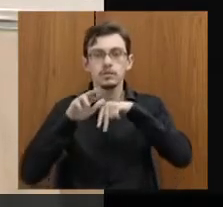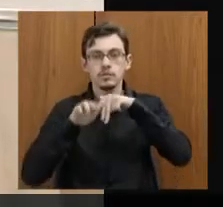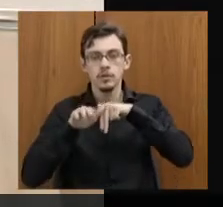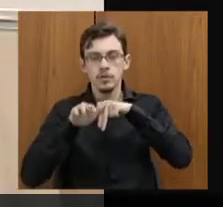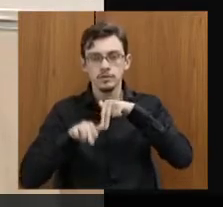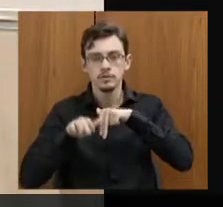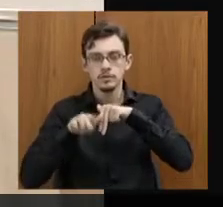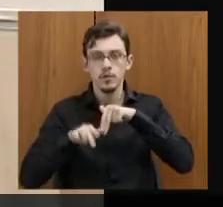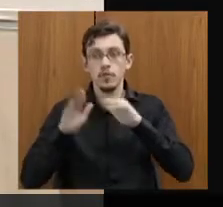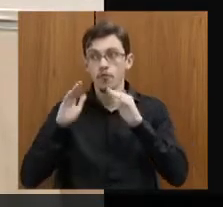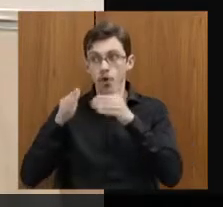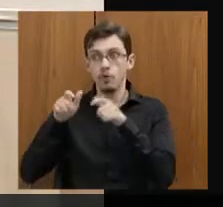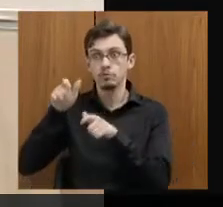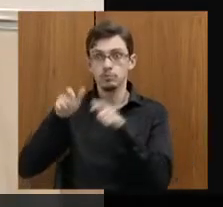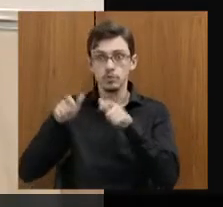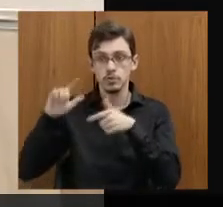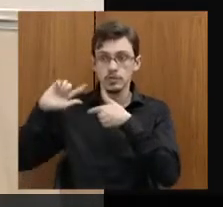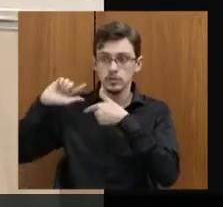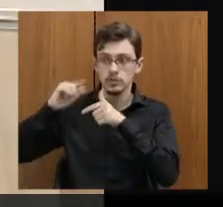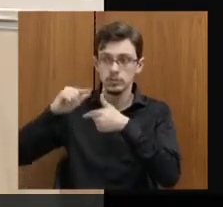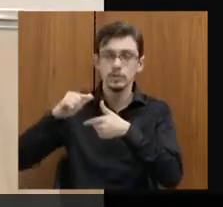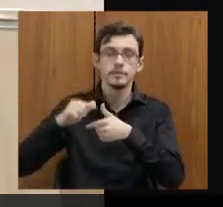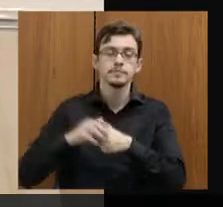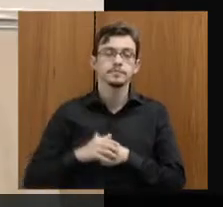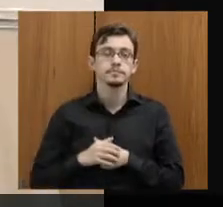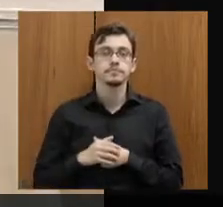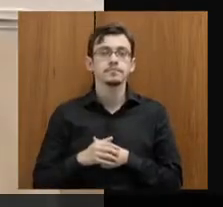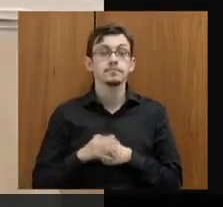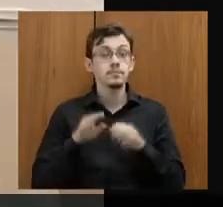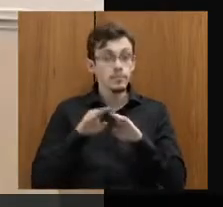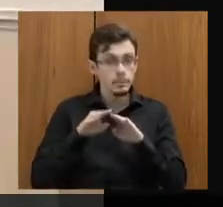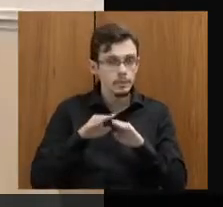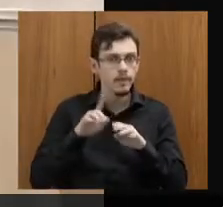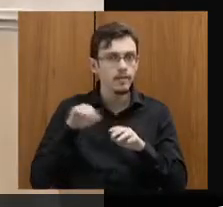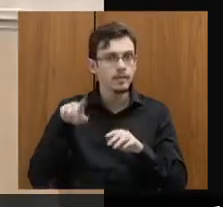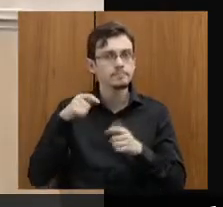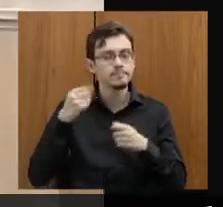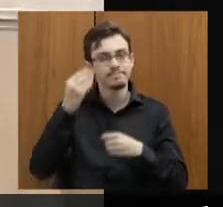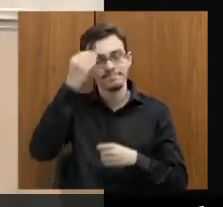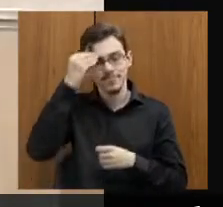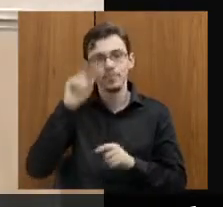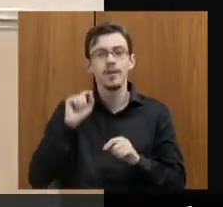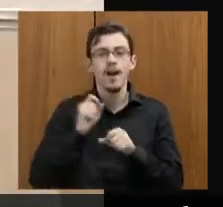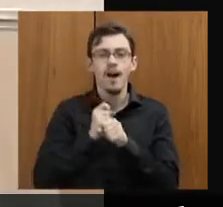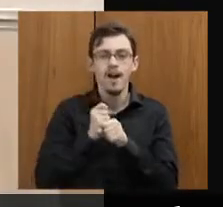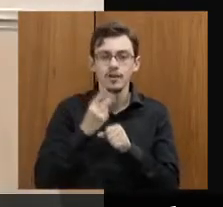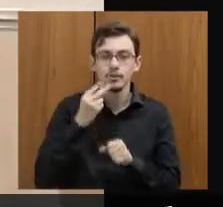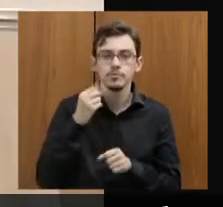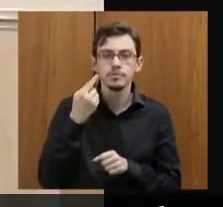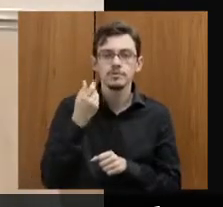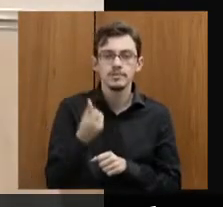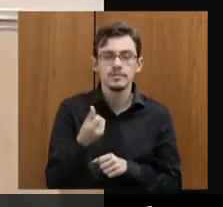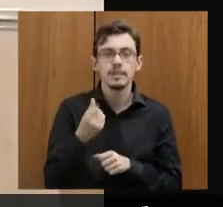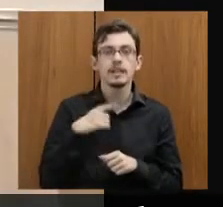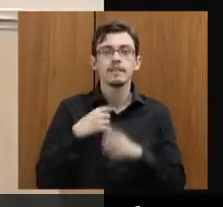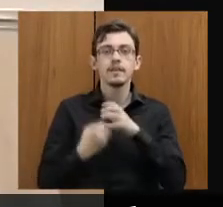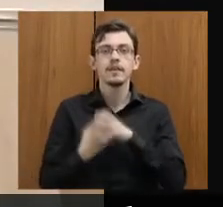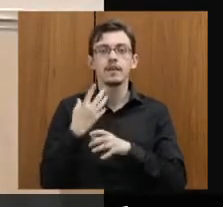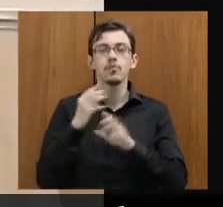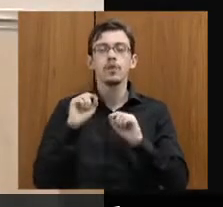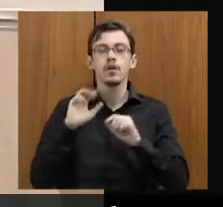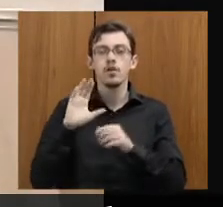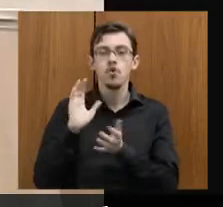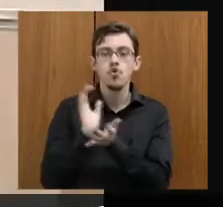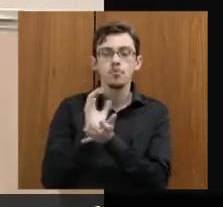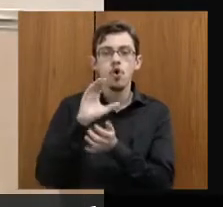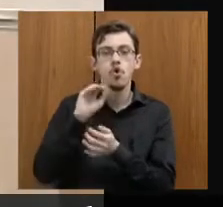povos e comunidades tradicionais não podemos também esquecer né que em 2016 foi instituído o comitê